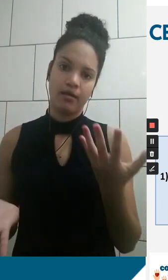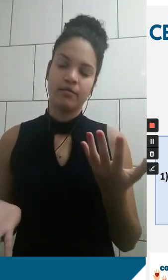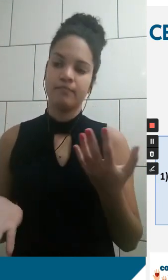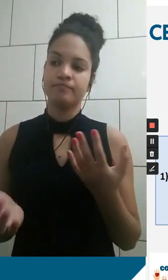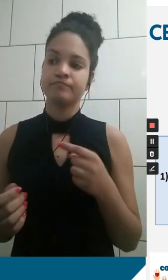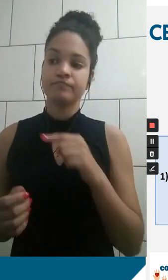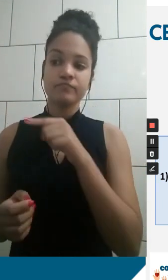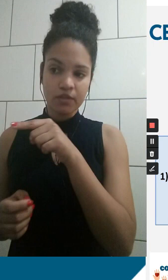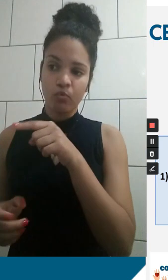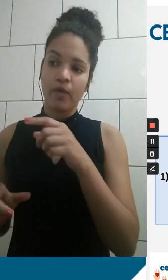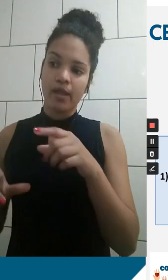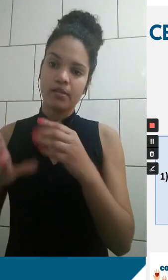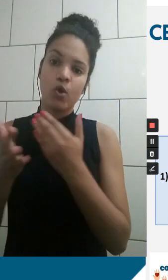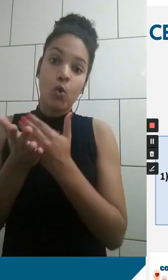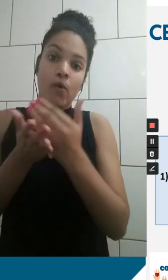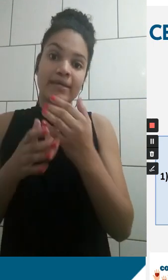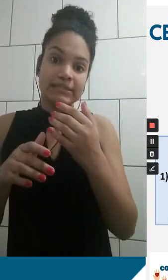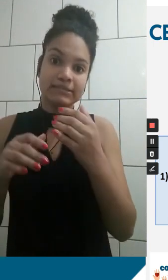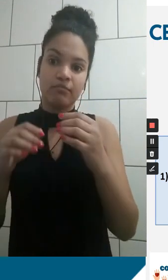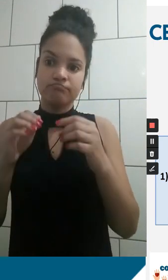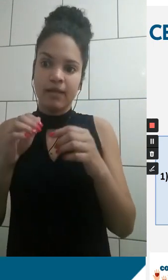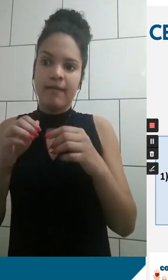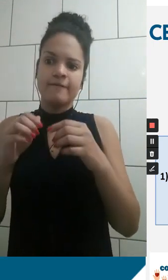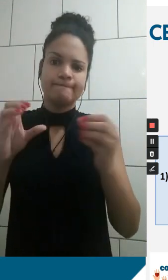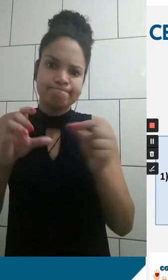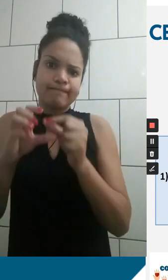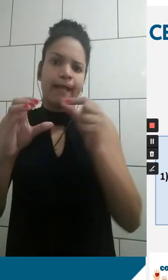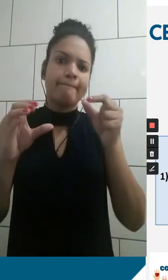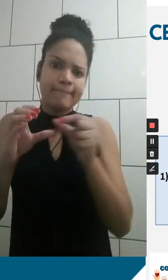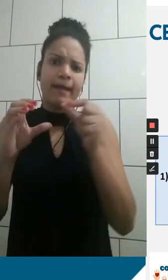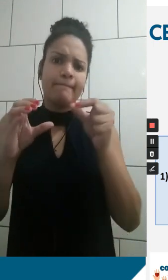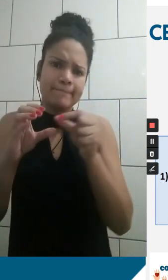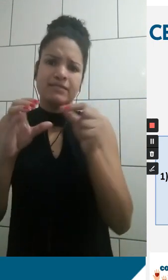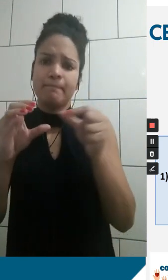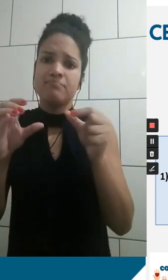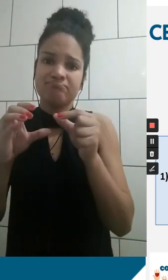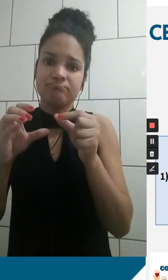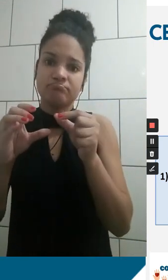não conseguir mais ter a sua função. Então,